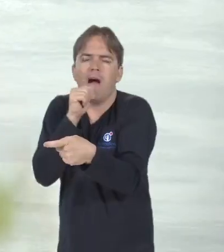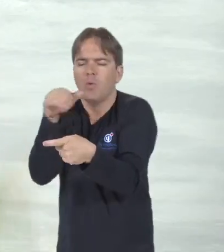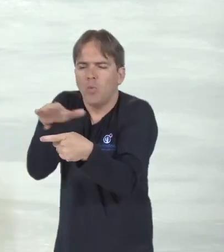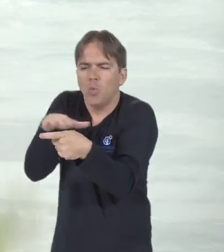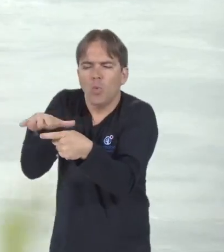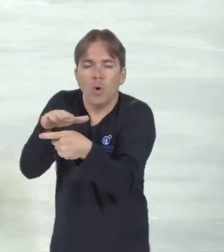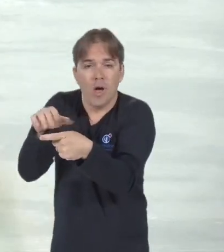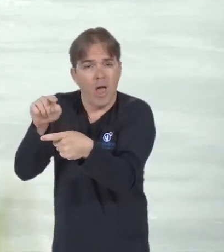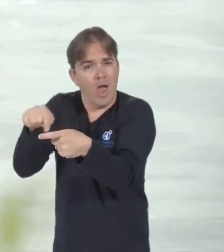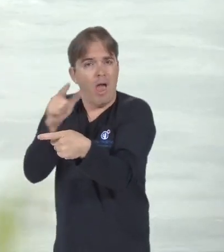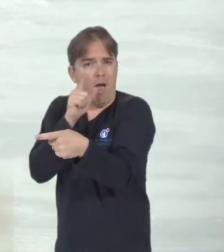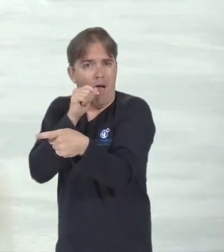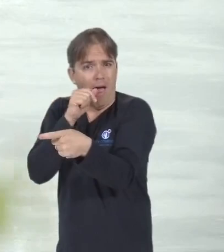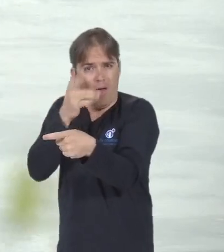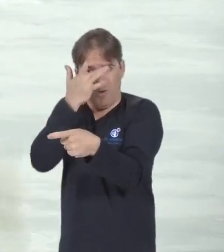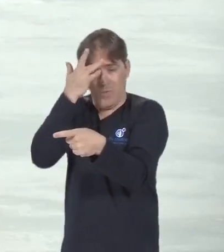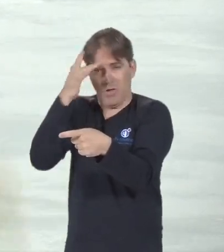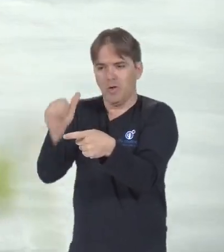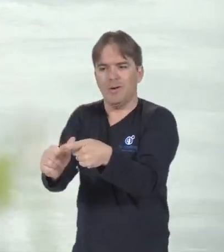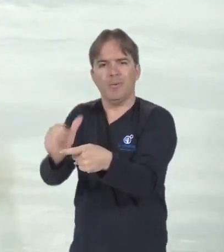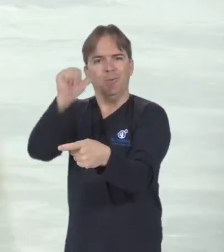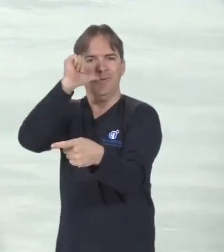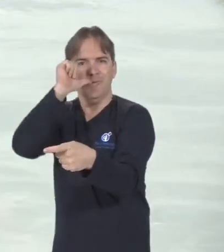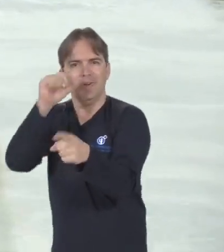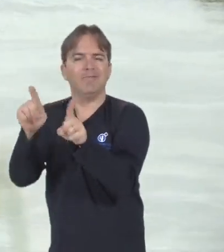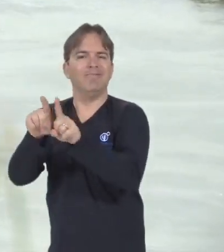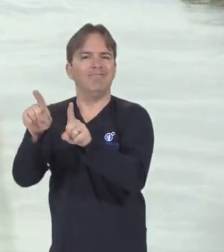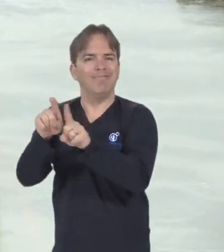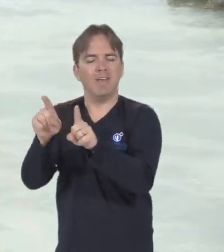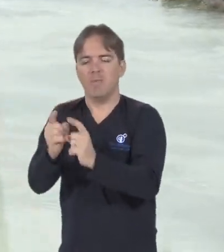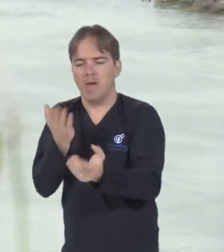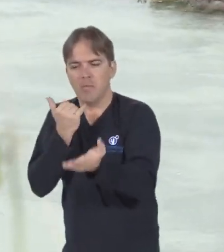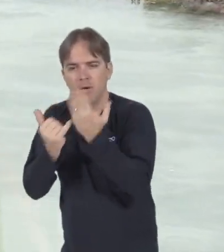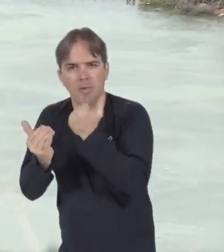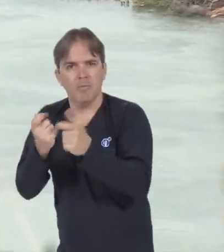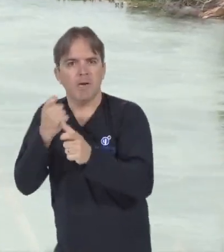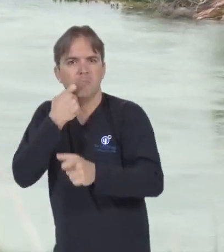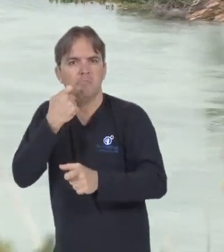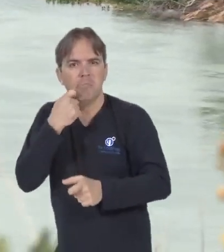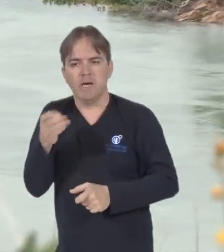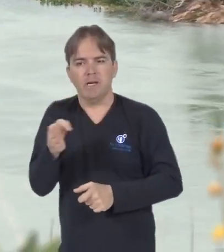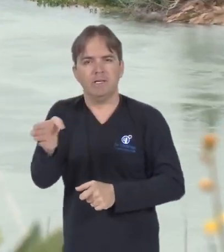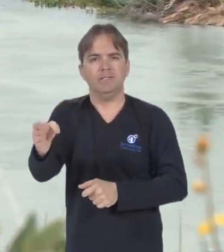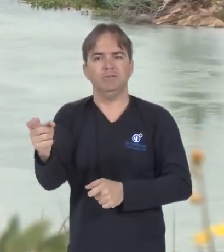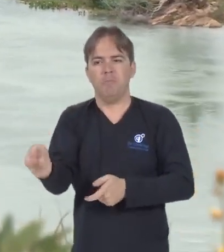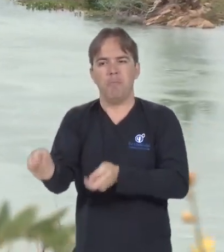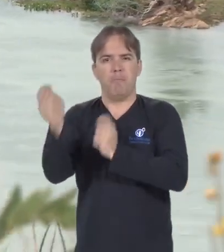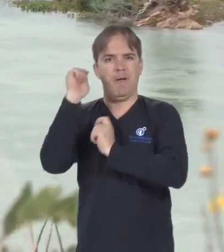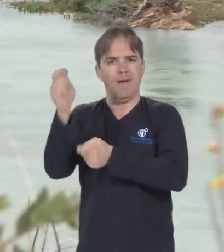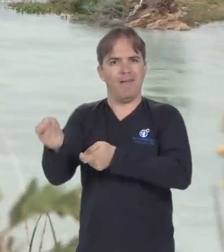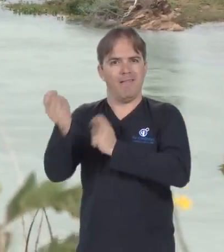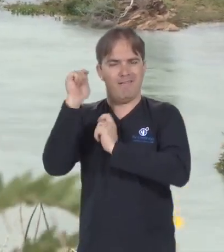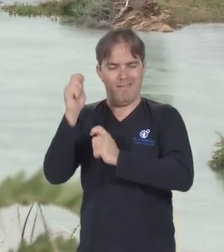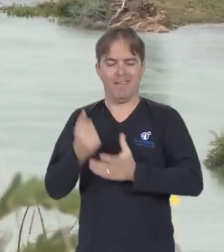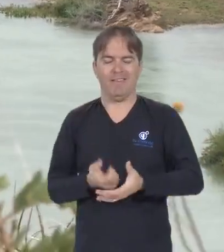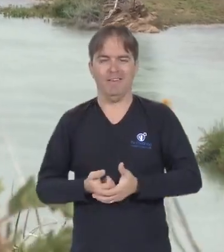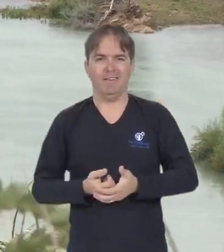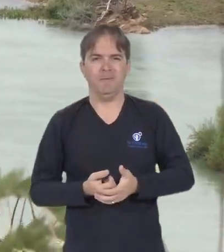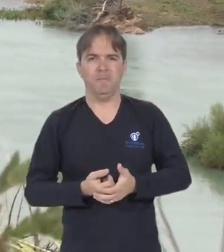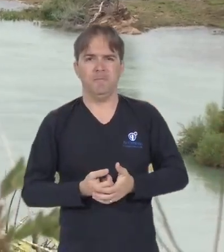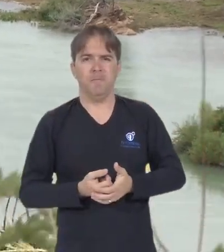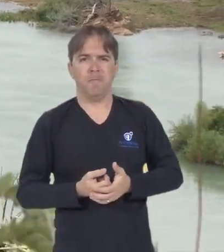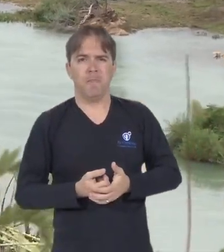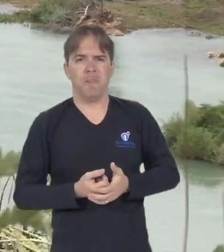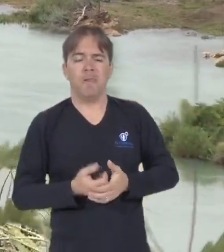semiárido são fonte não só de água, mas também fonte de recursos alimentares, né? O peixe, né? Como fruto da pesca.